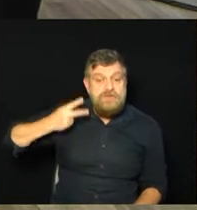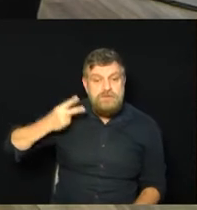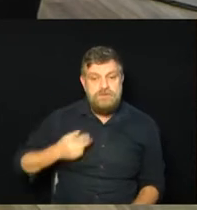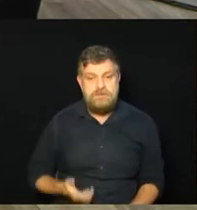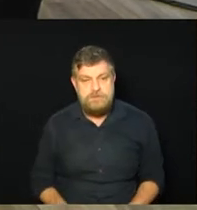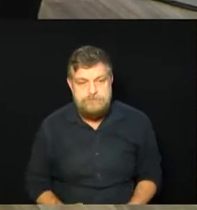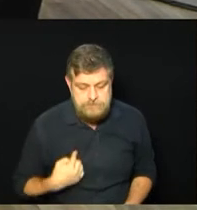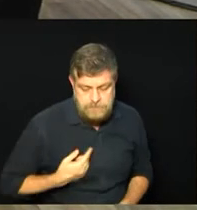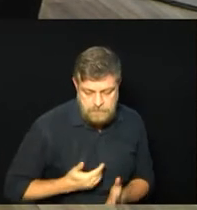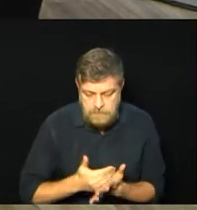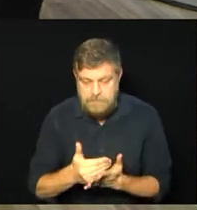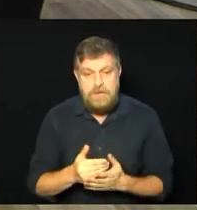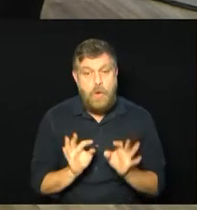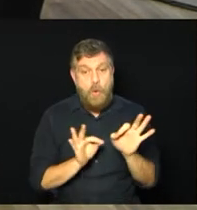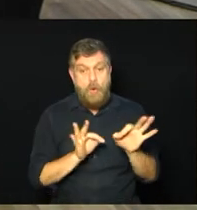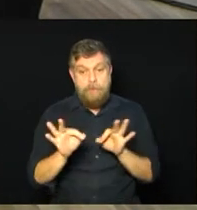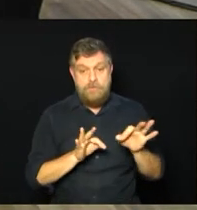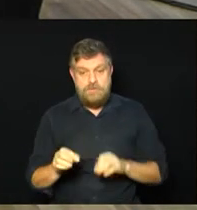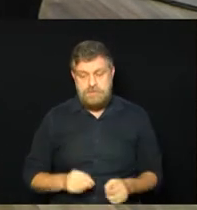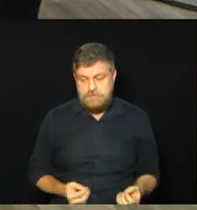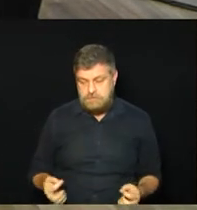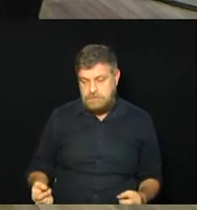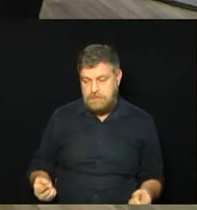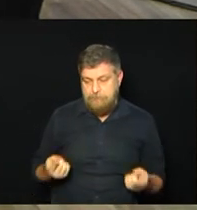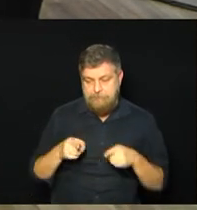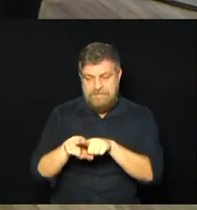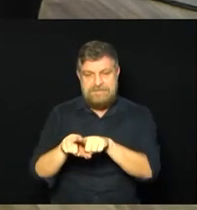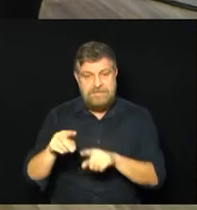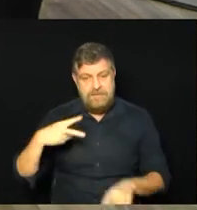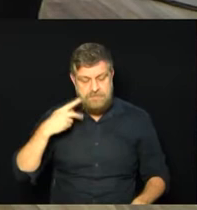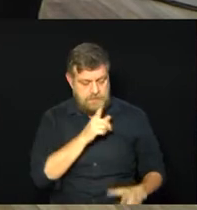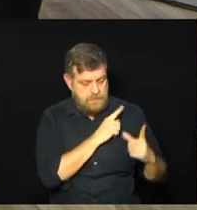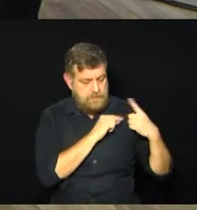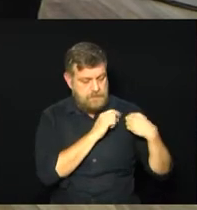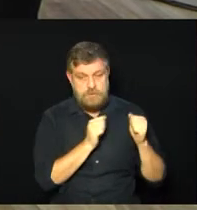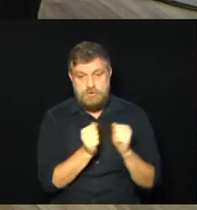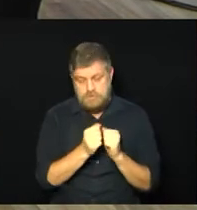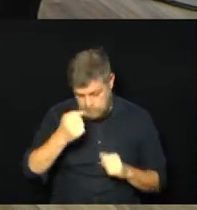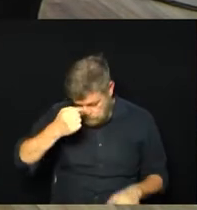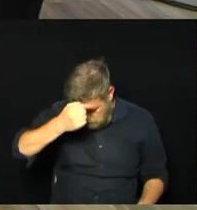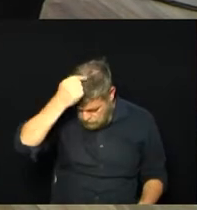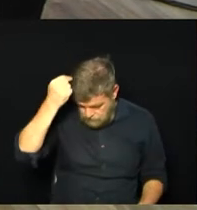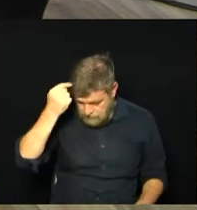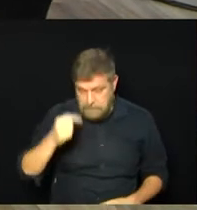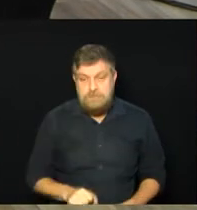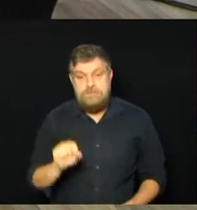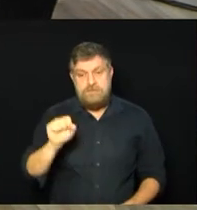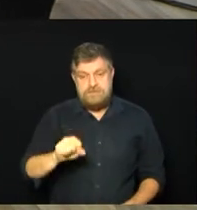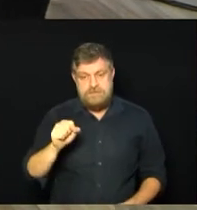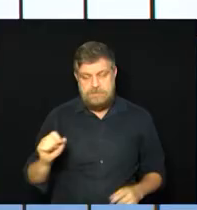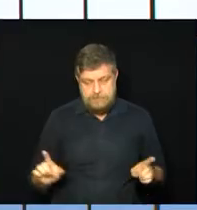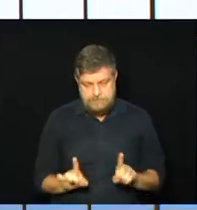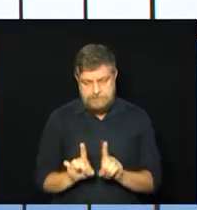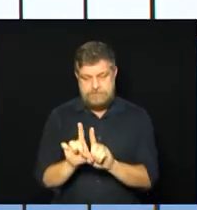a gente começa falando sobre um projeto em conjunto entre os vereadores Major Jaime e Paulo Gaspar. Eles se uniram